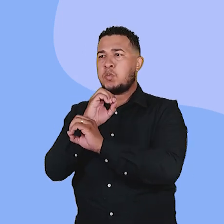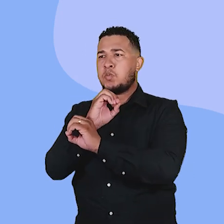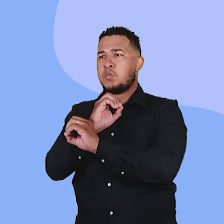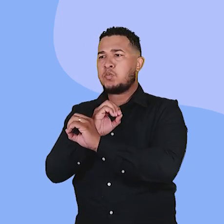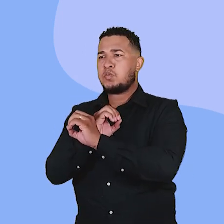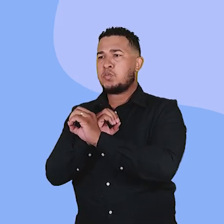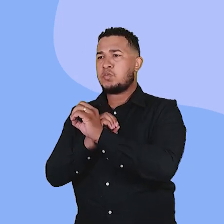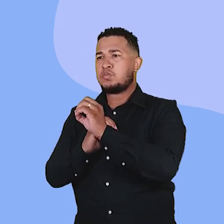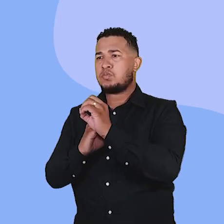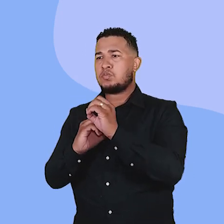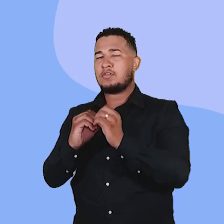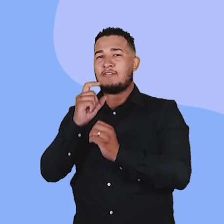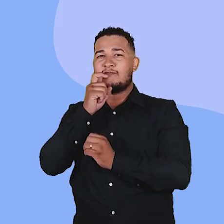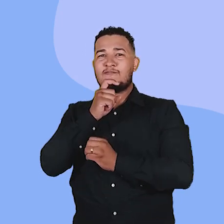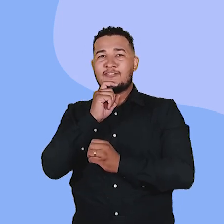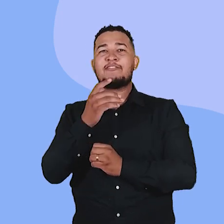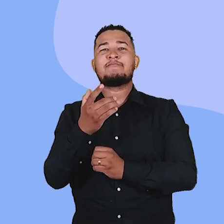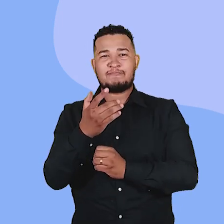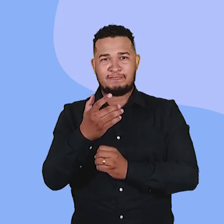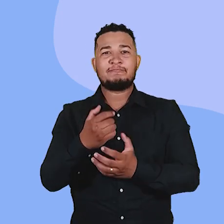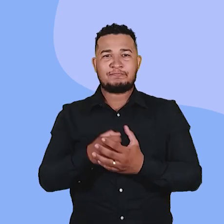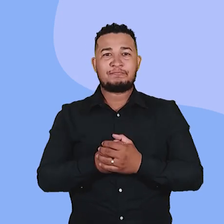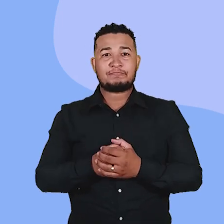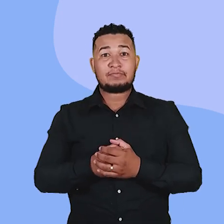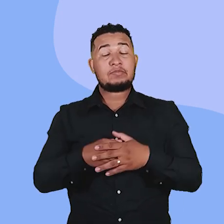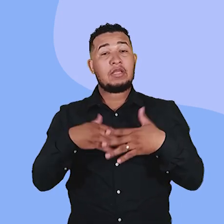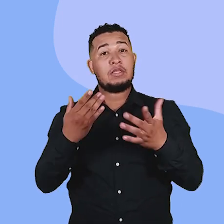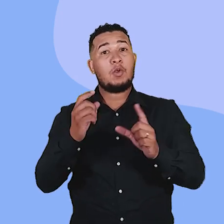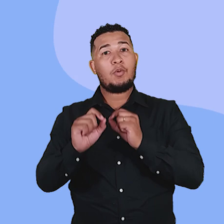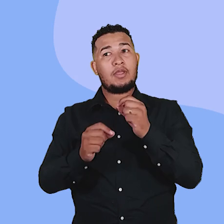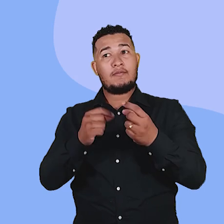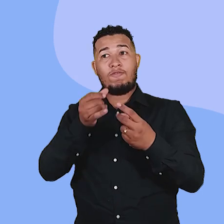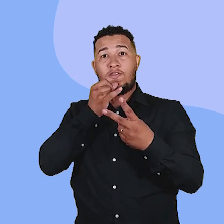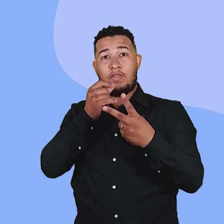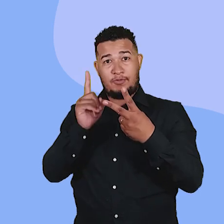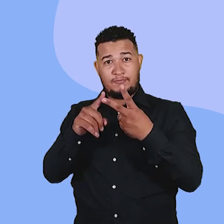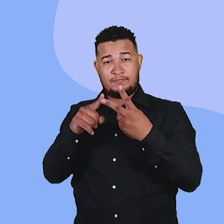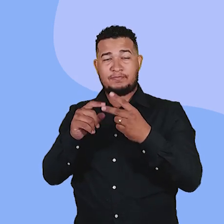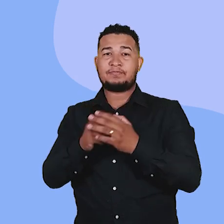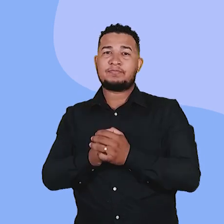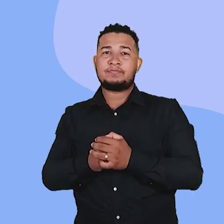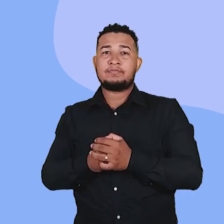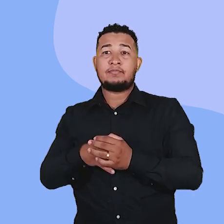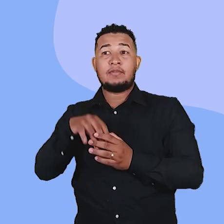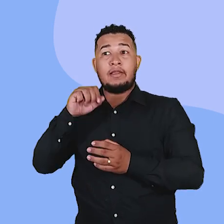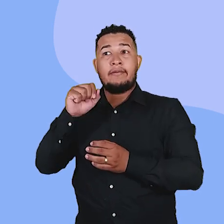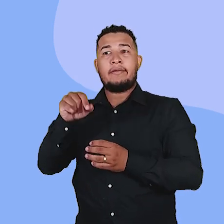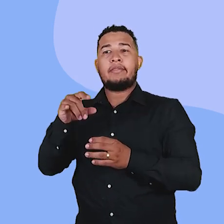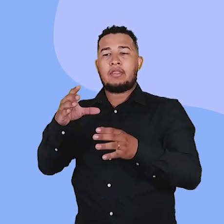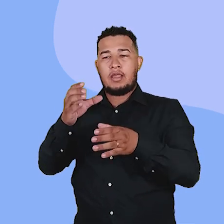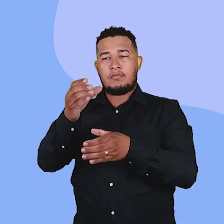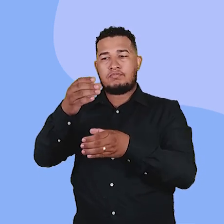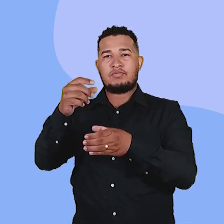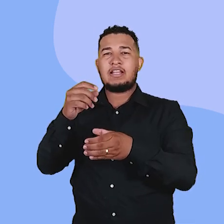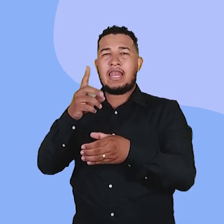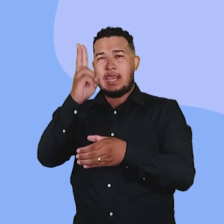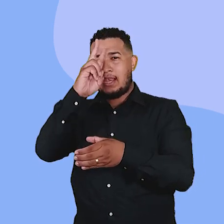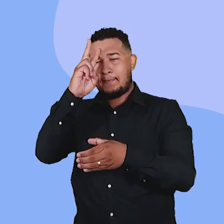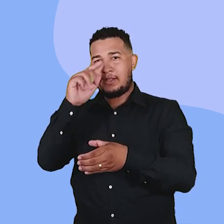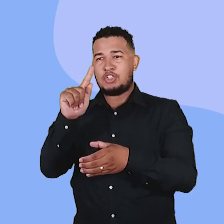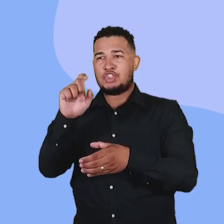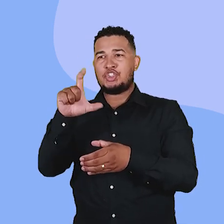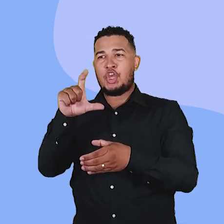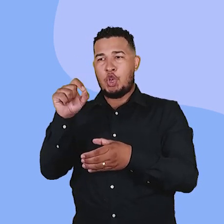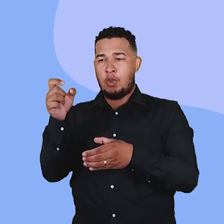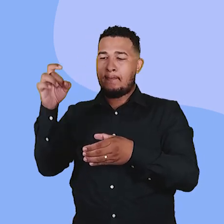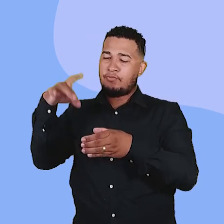são as minhas moléculas, maior é a minha temperatura. Então, no meu segundo exemplo aqui, a minha temperatura está diminuindo porque